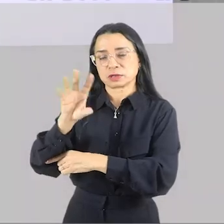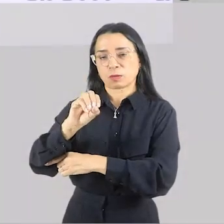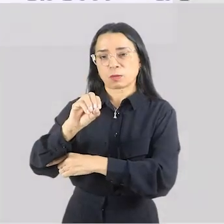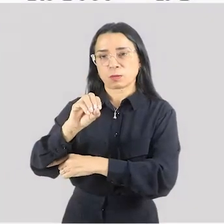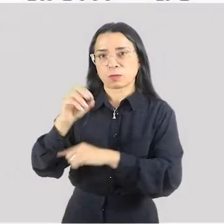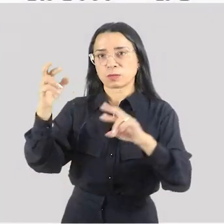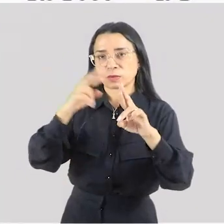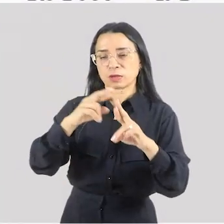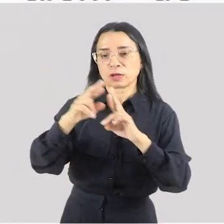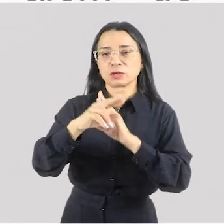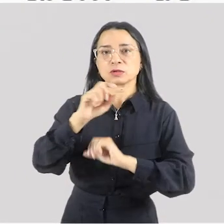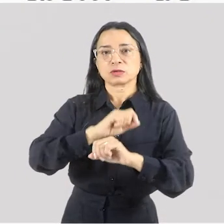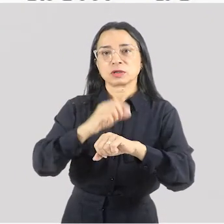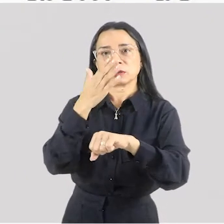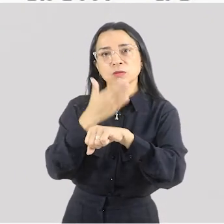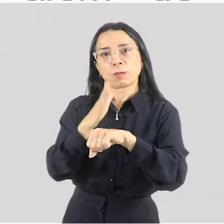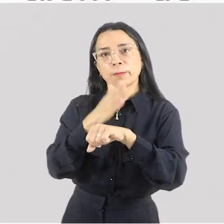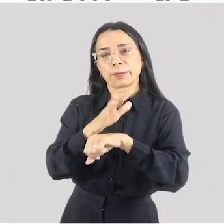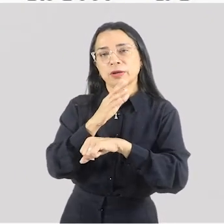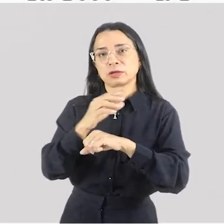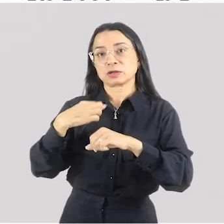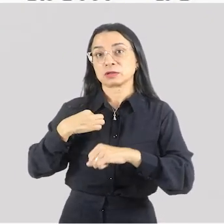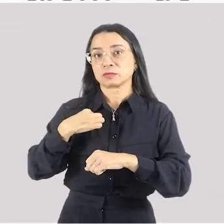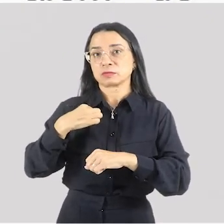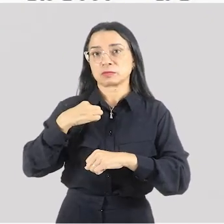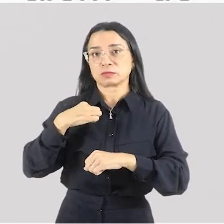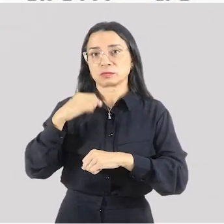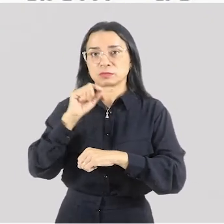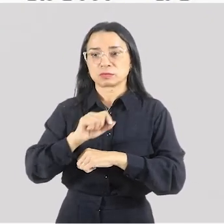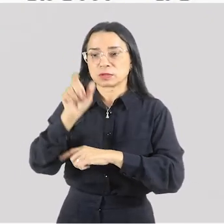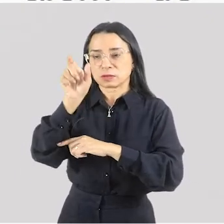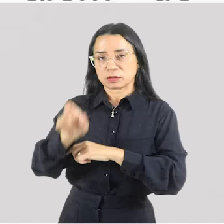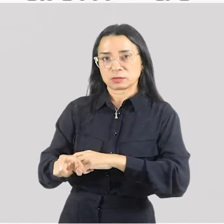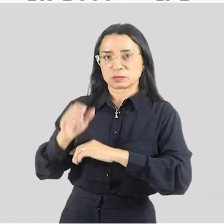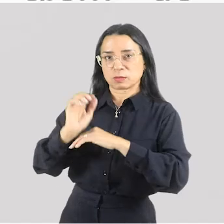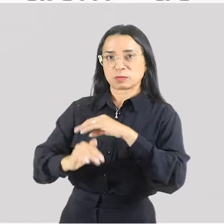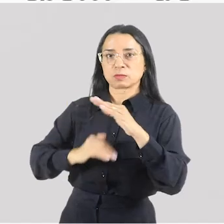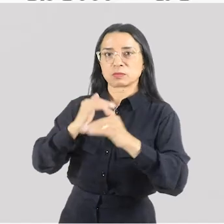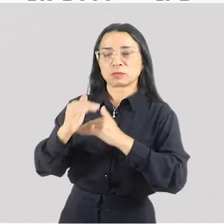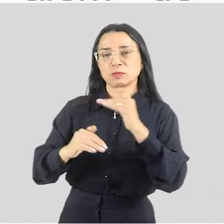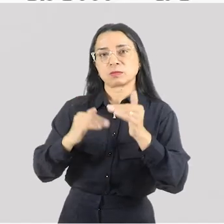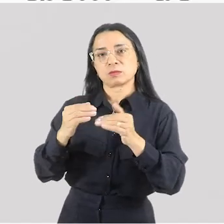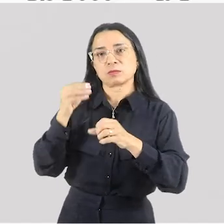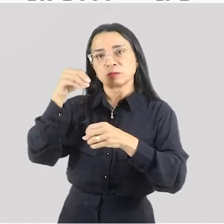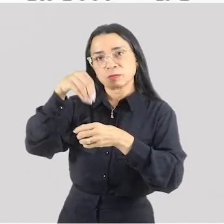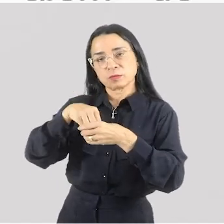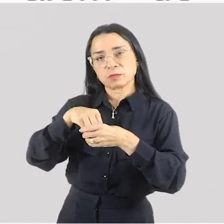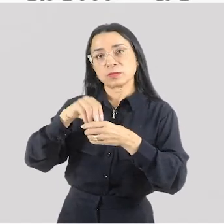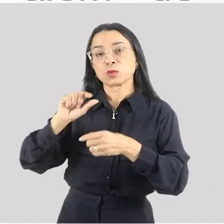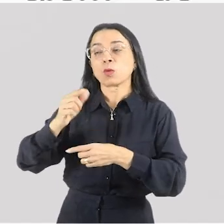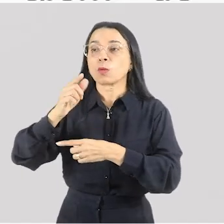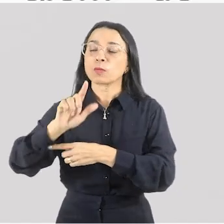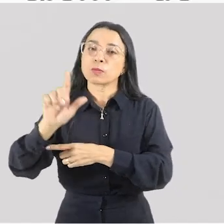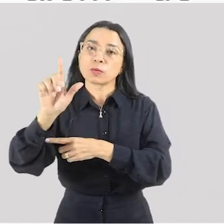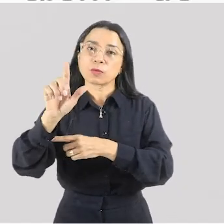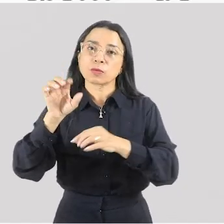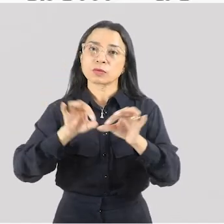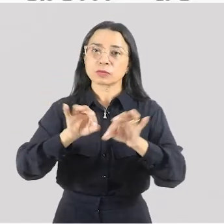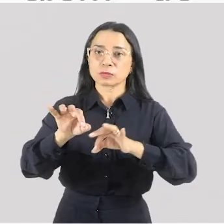está relacionado com atividades voluntárias que os indivíduos desenvolvem dentro ou fora de uma